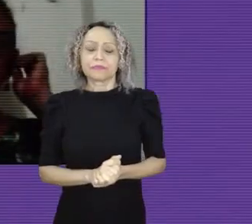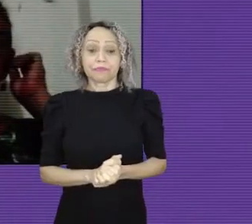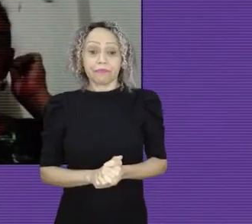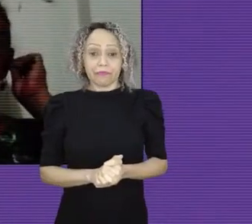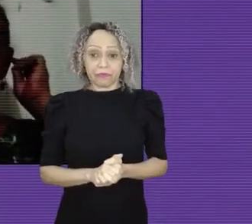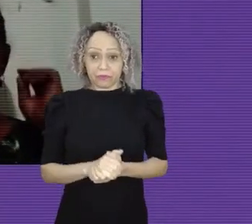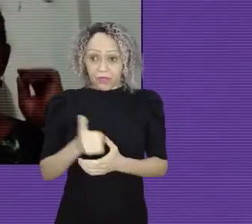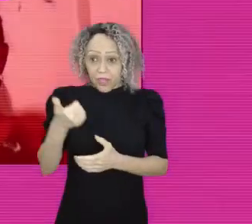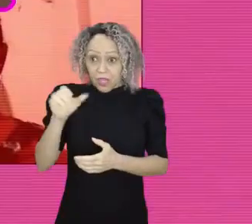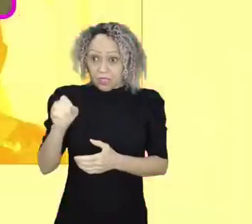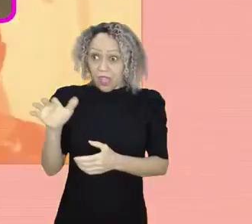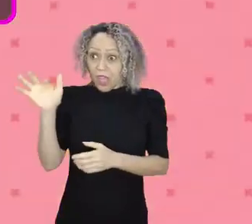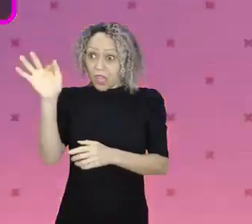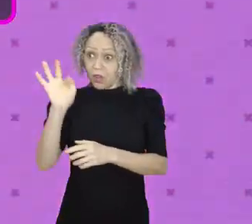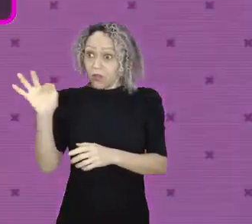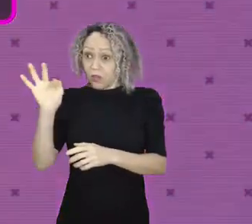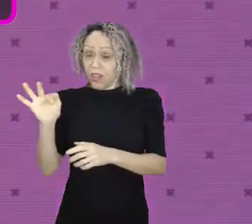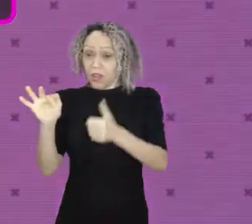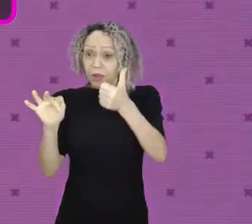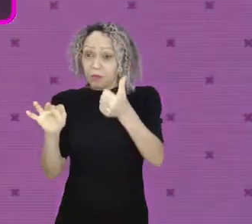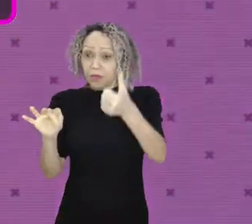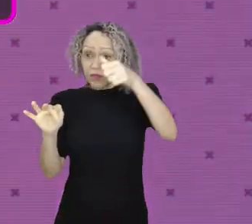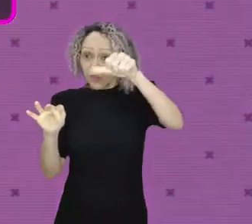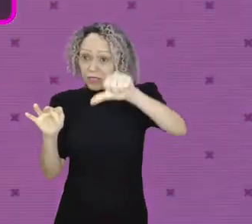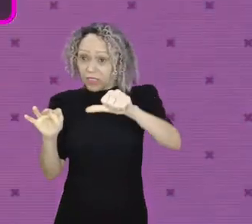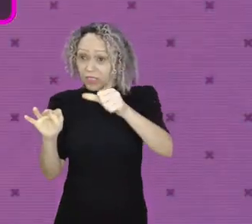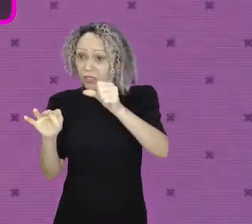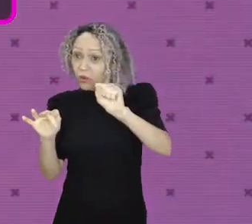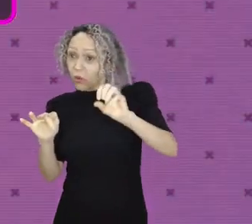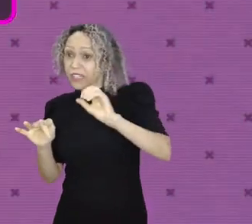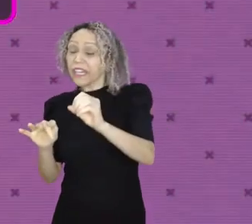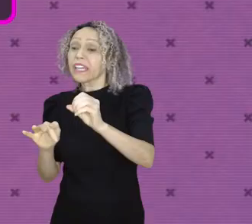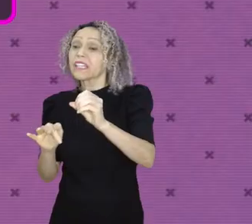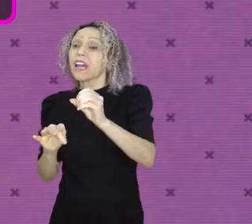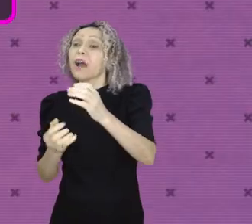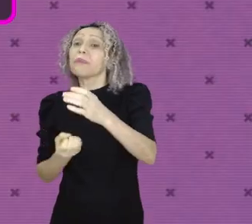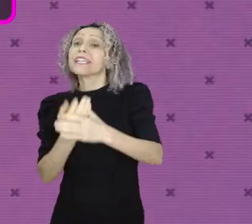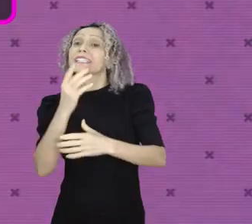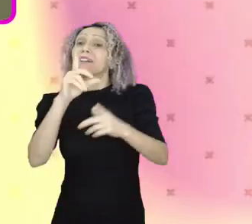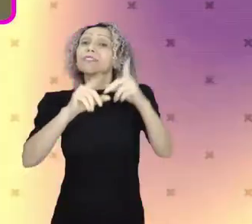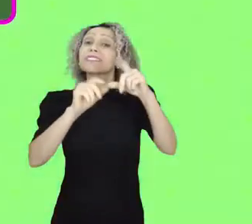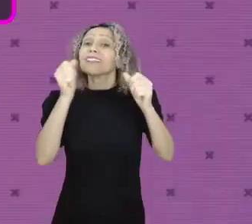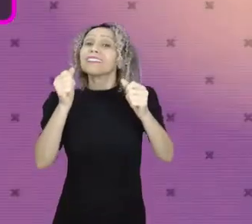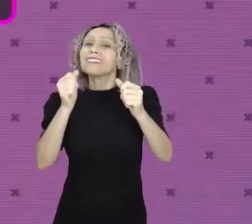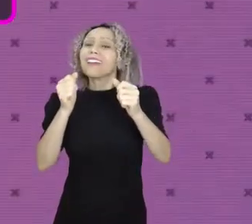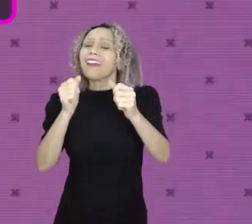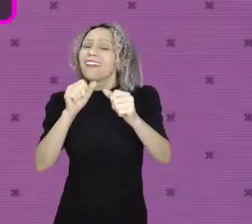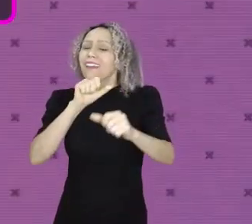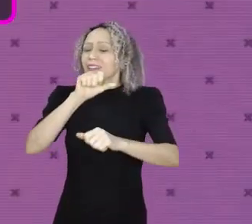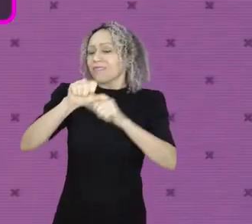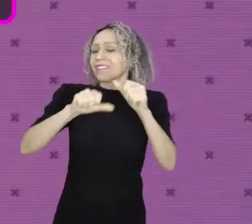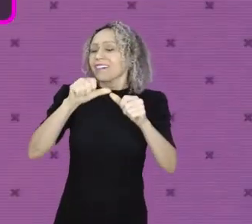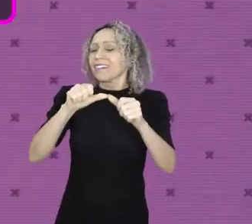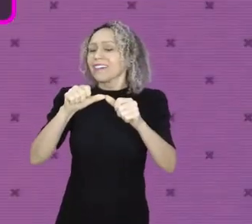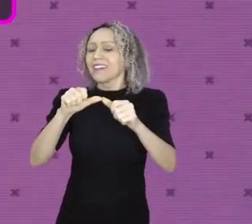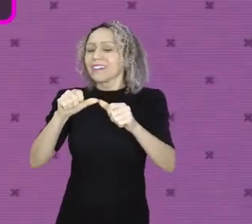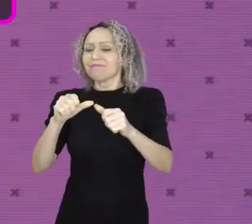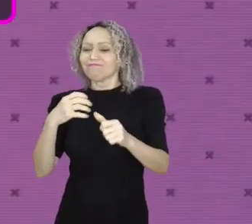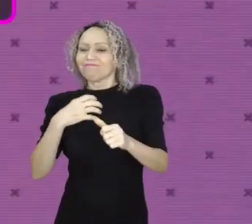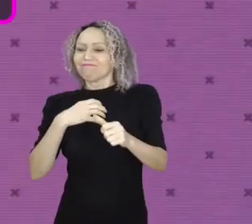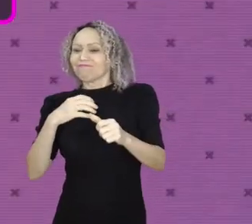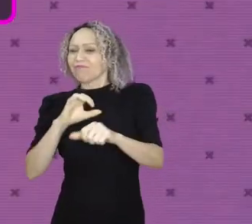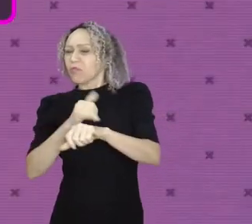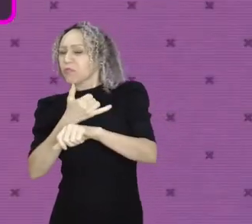Em 10 de fevereiro de 1980, surgia a estrela que iria nortear a mudança na forma de fazer política no